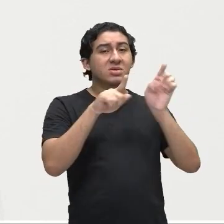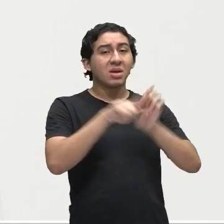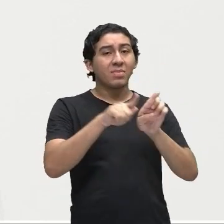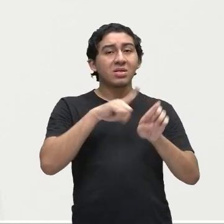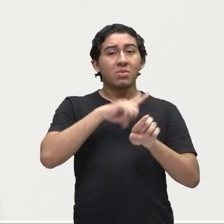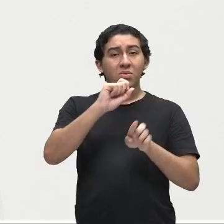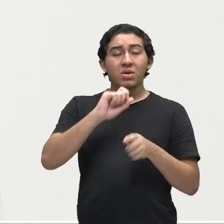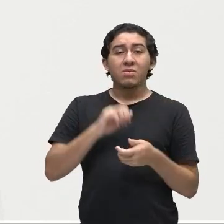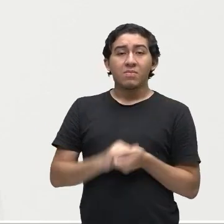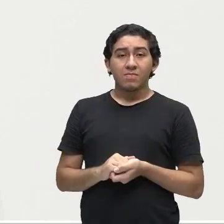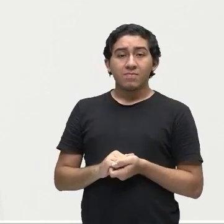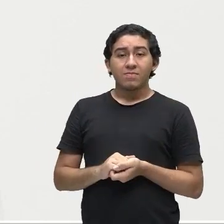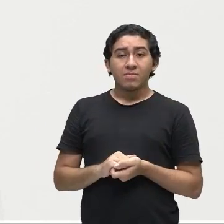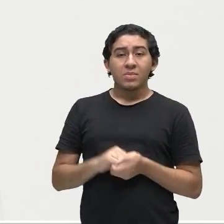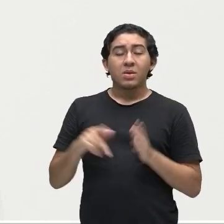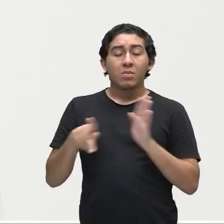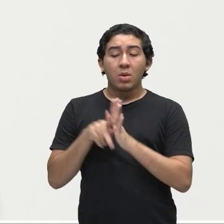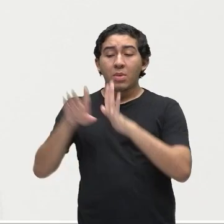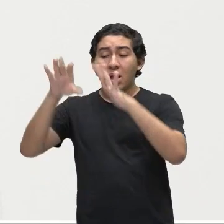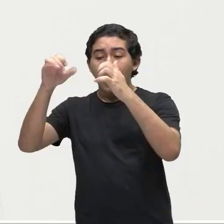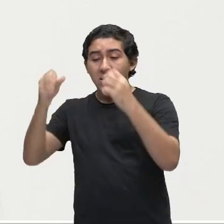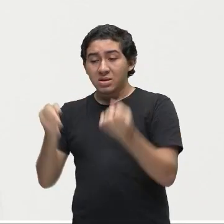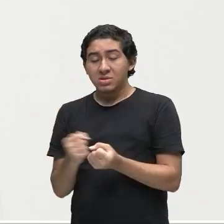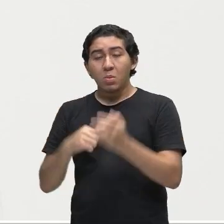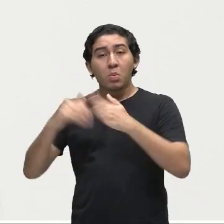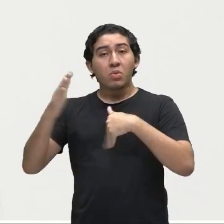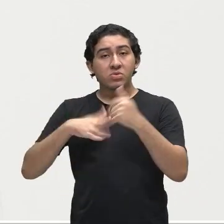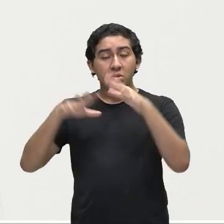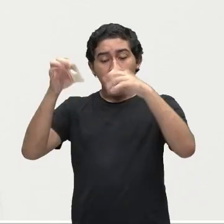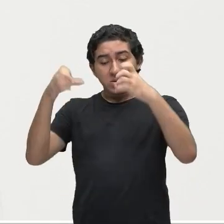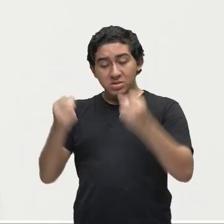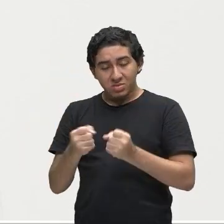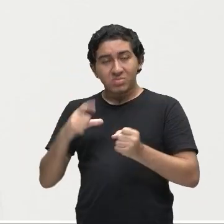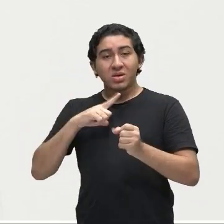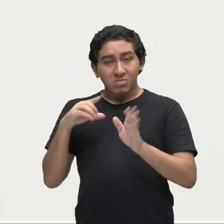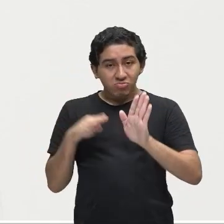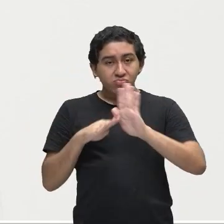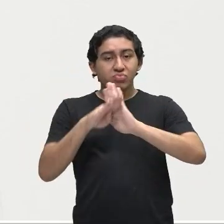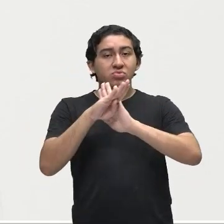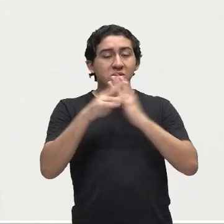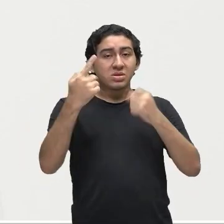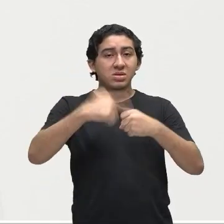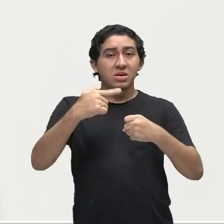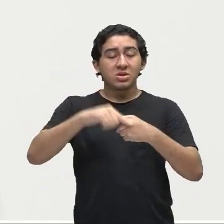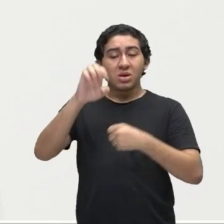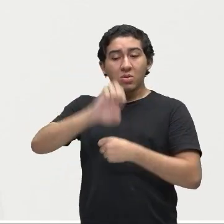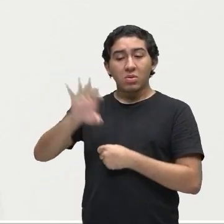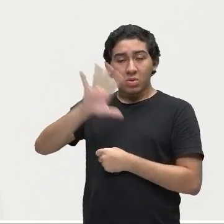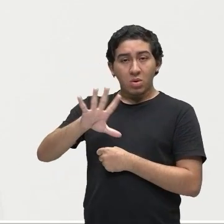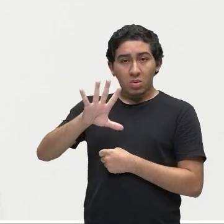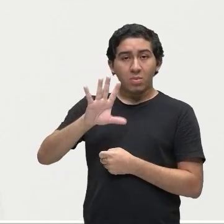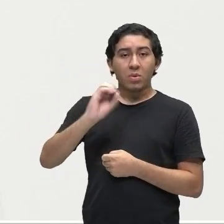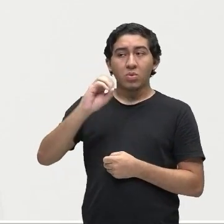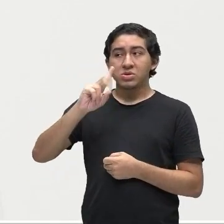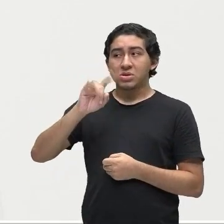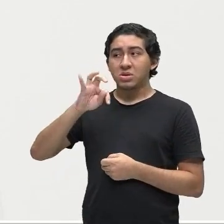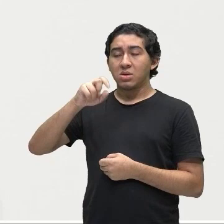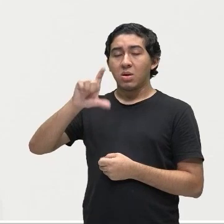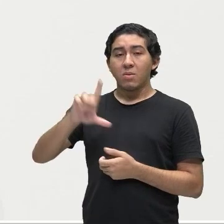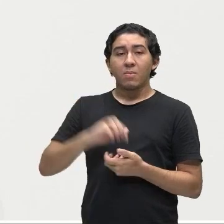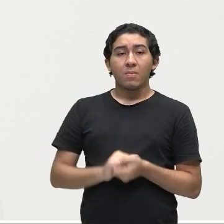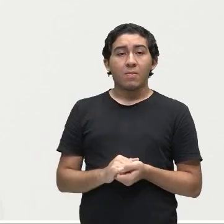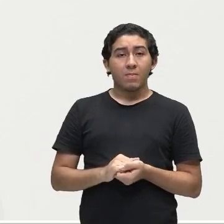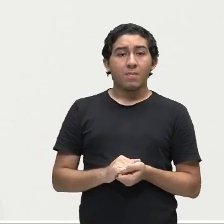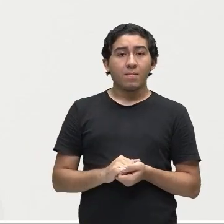significativo de artesãos nas cidades da Europa Ocidental. Os artesãos